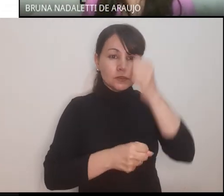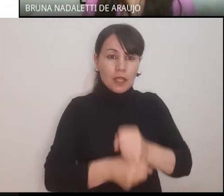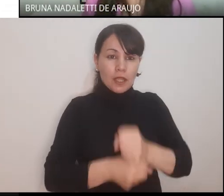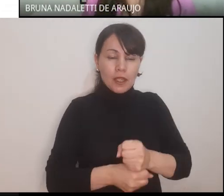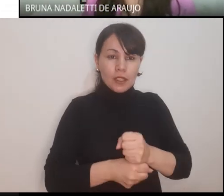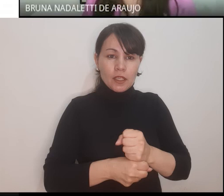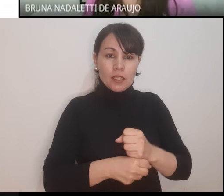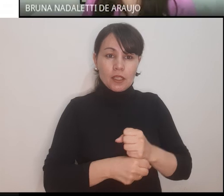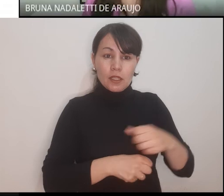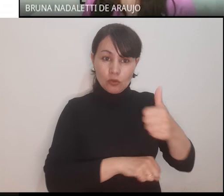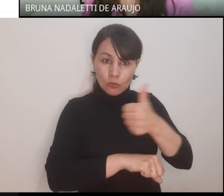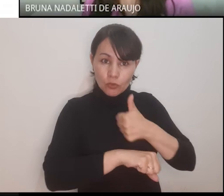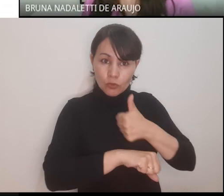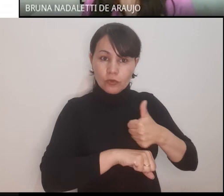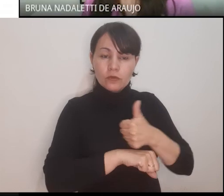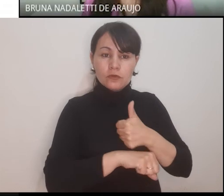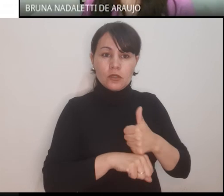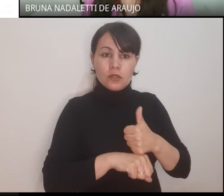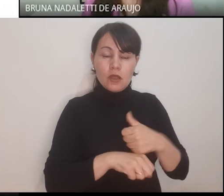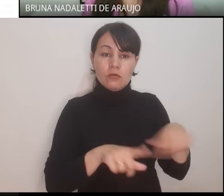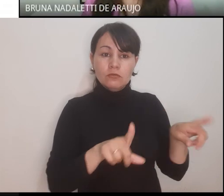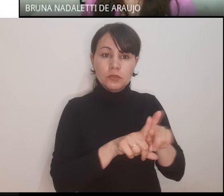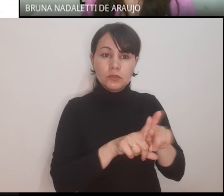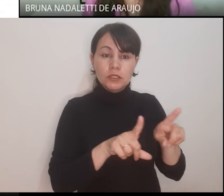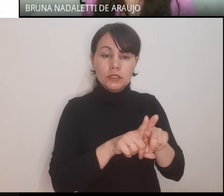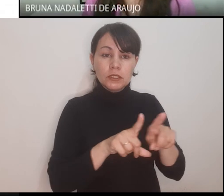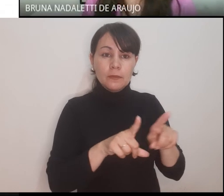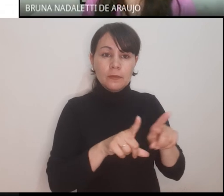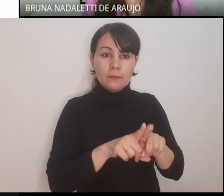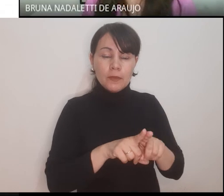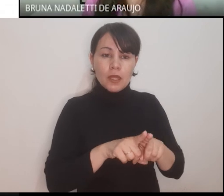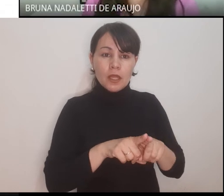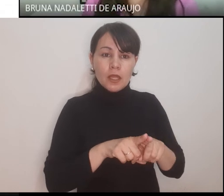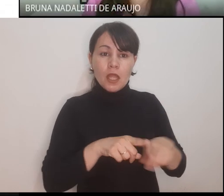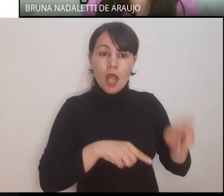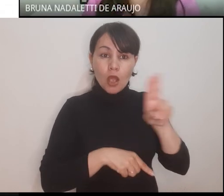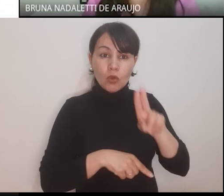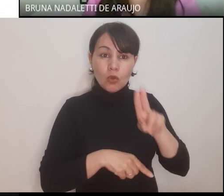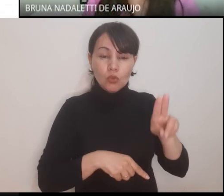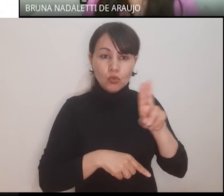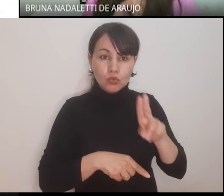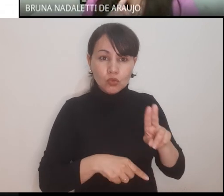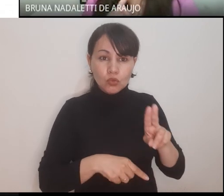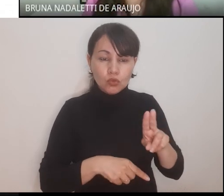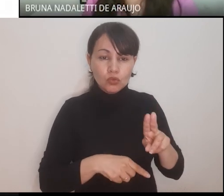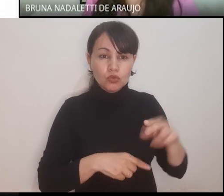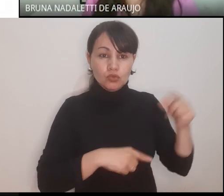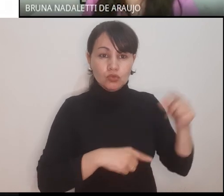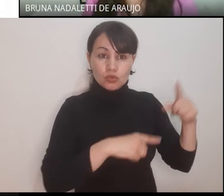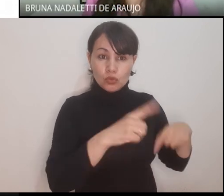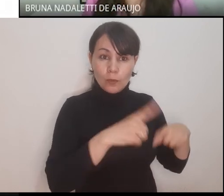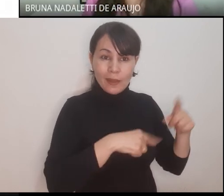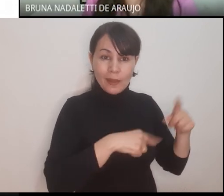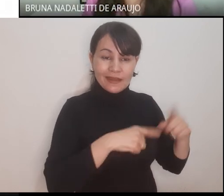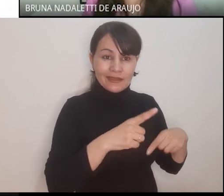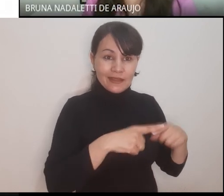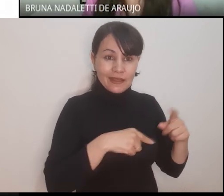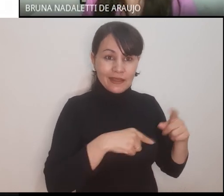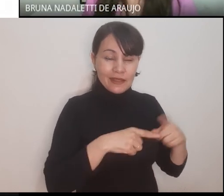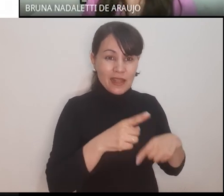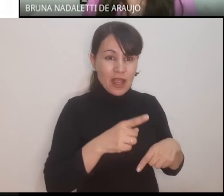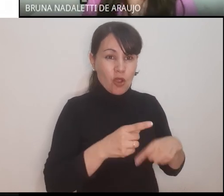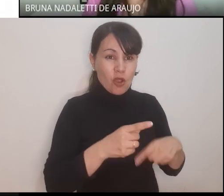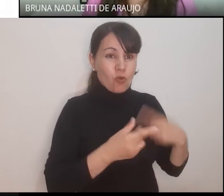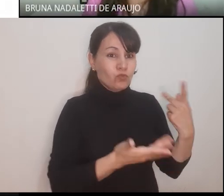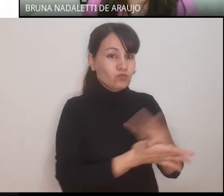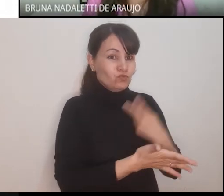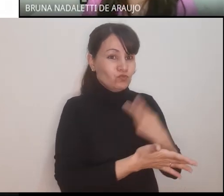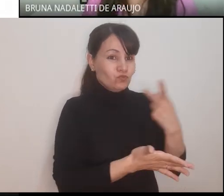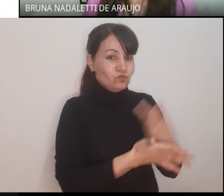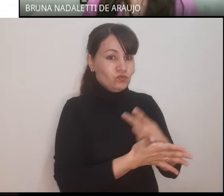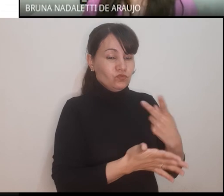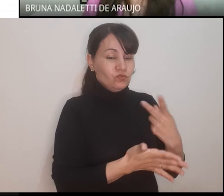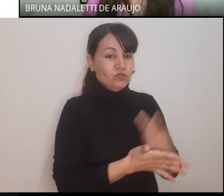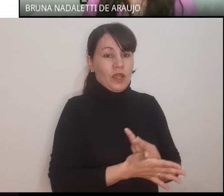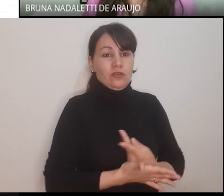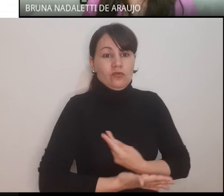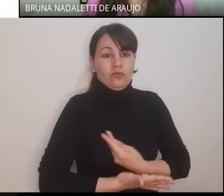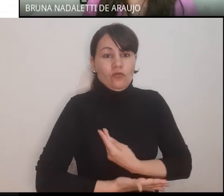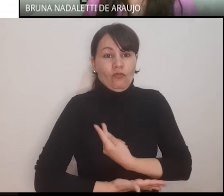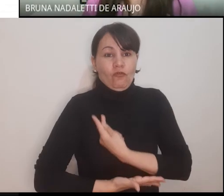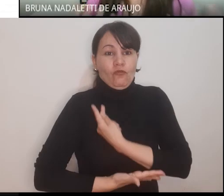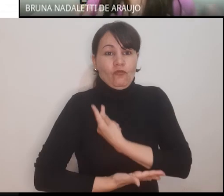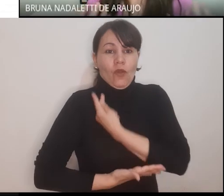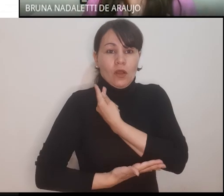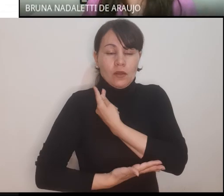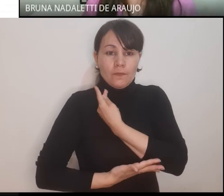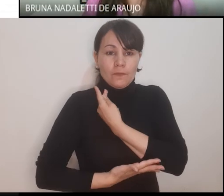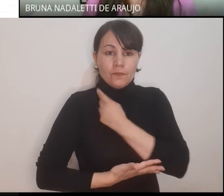profissional e também a manipulação excessiva e inadequada do catéter. Ou